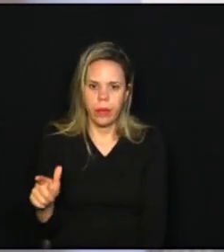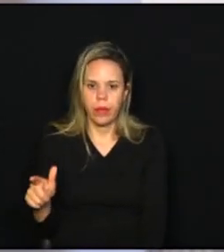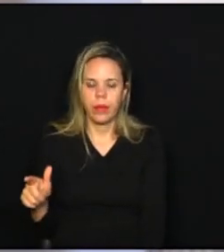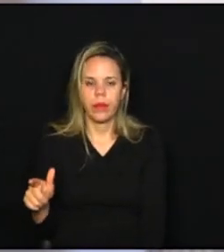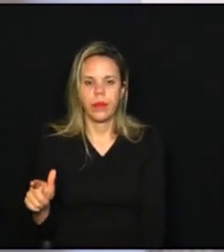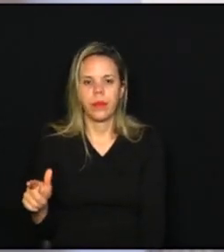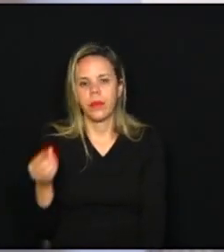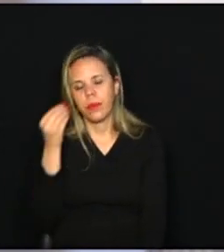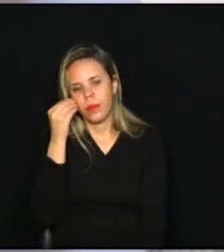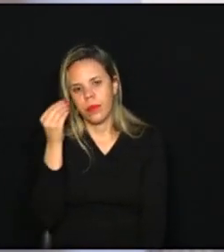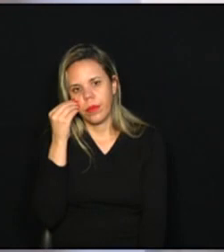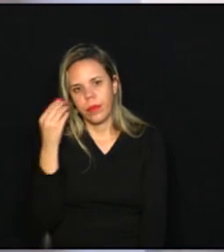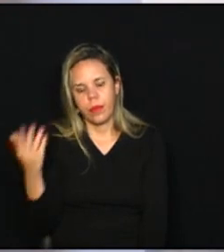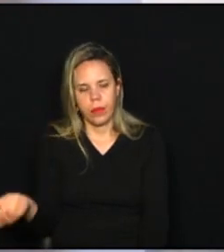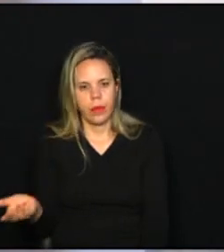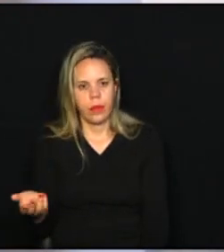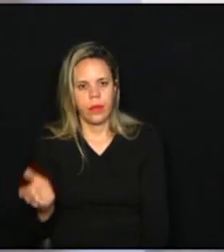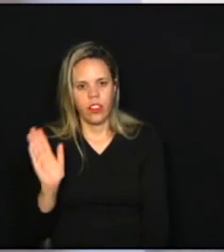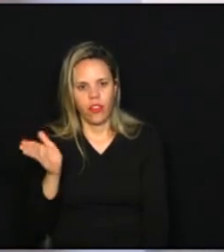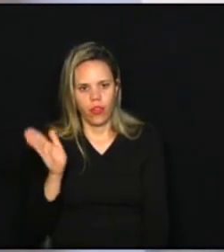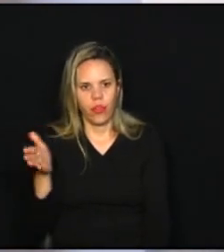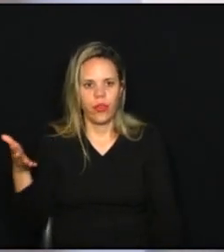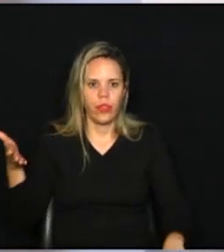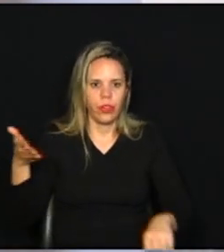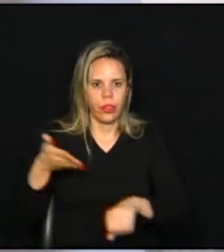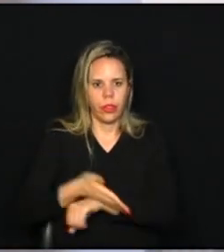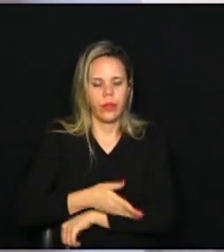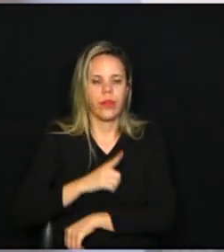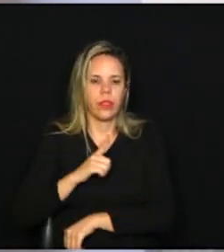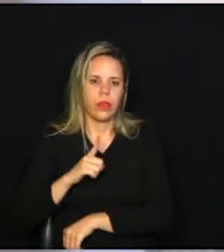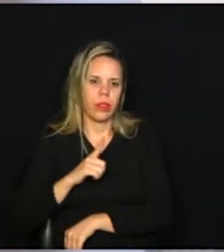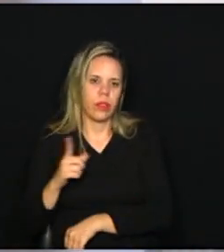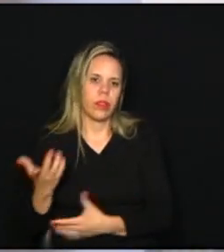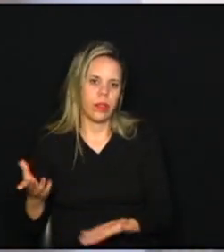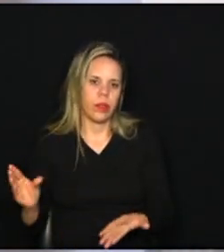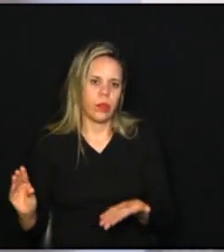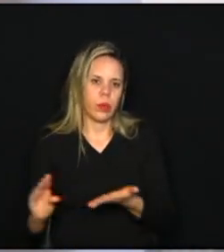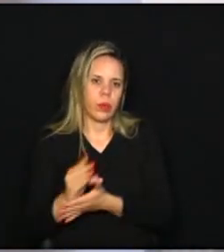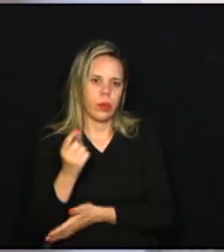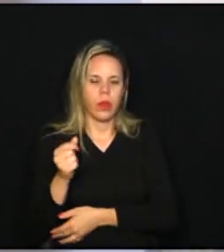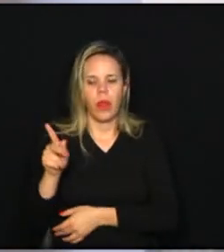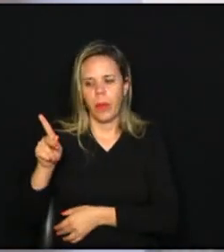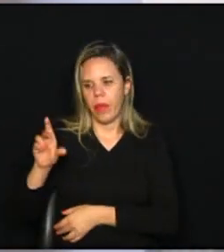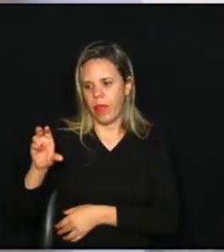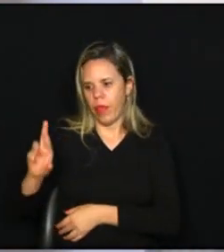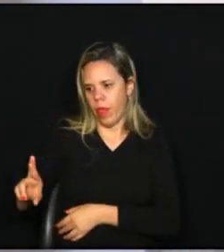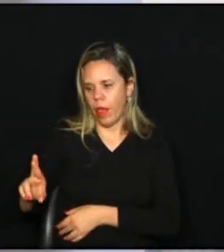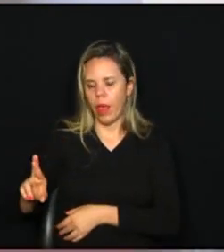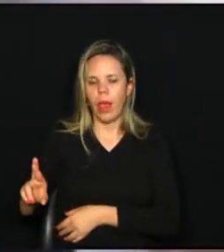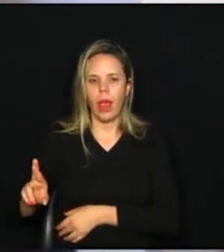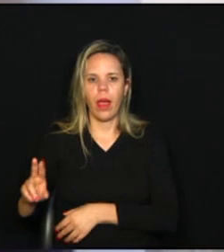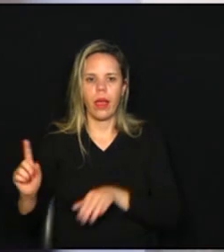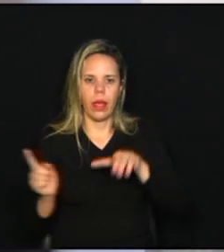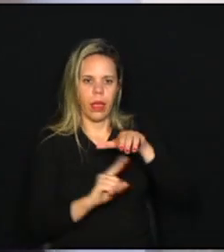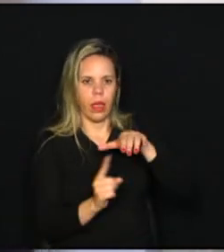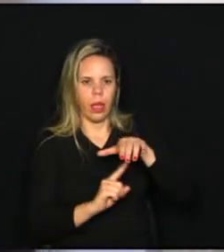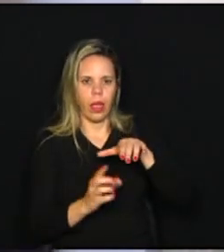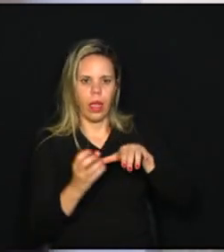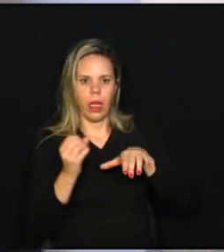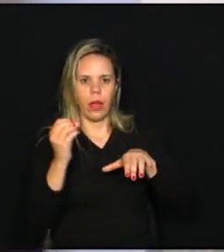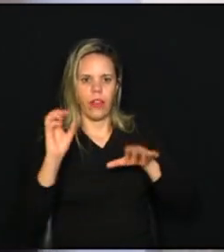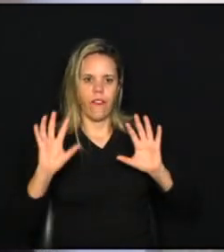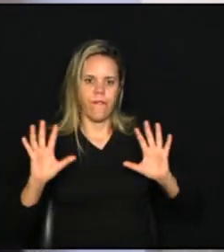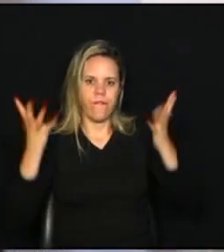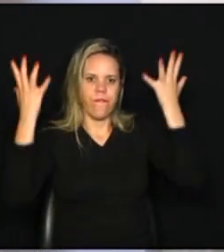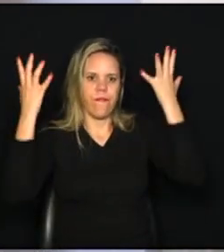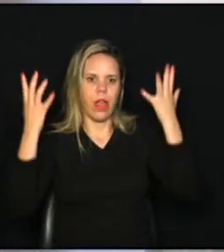da testagem preventiva já é acessível para quem tem recurso. As pessoas fazem o PCR nas clínicas, viajam, vão para as festas com o